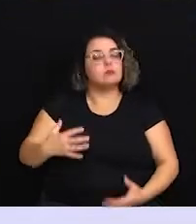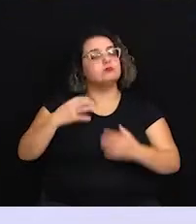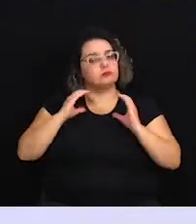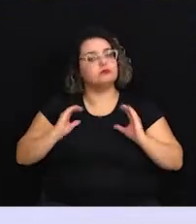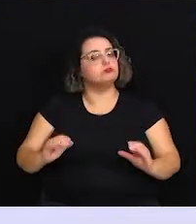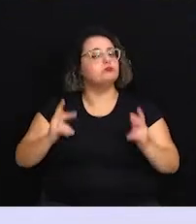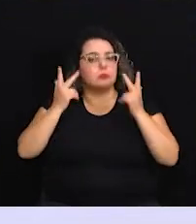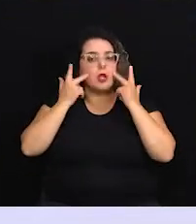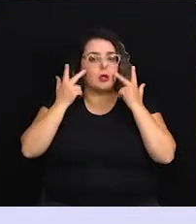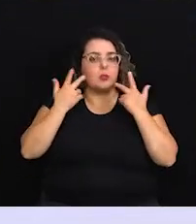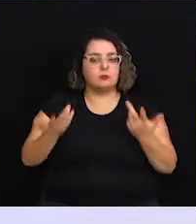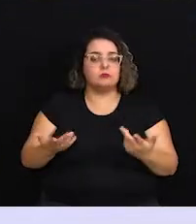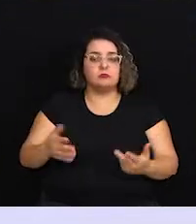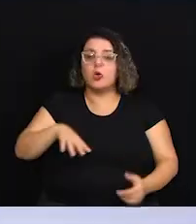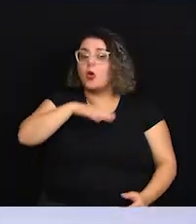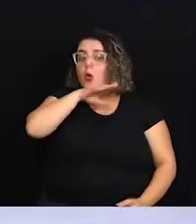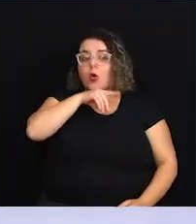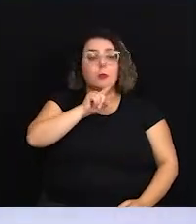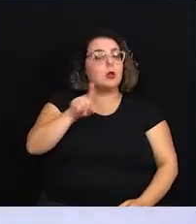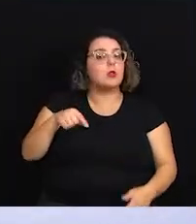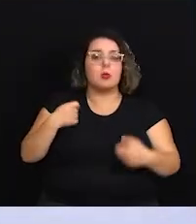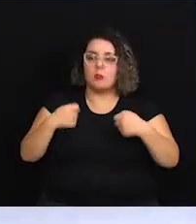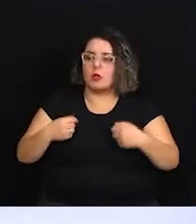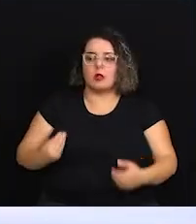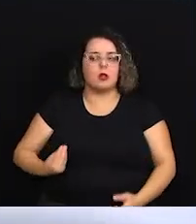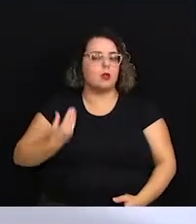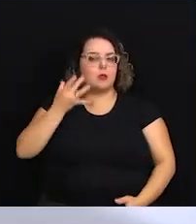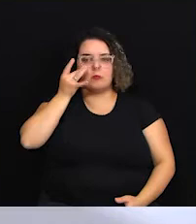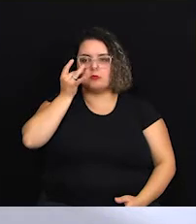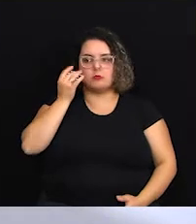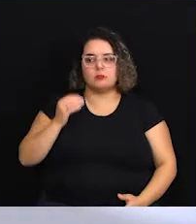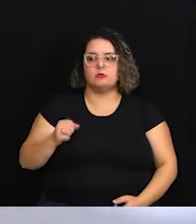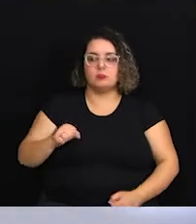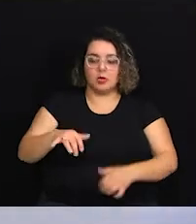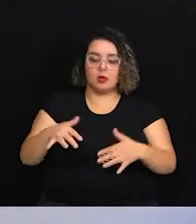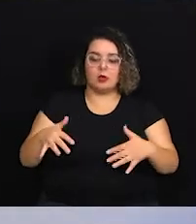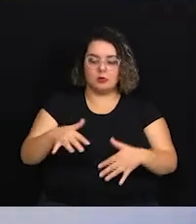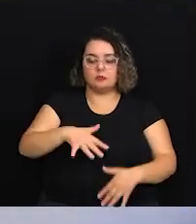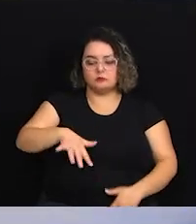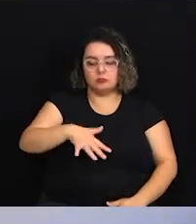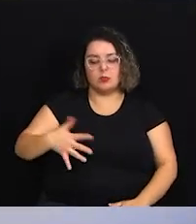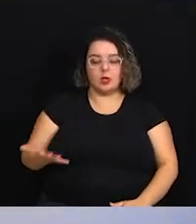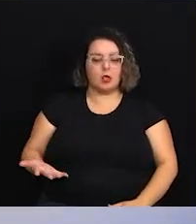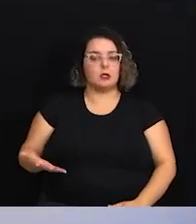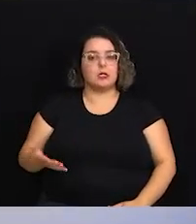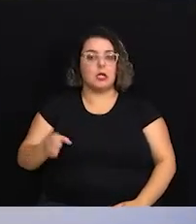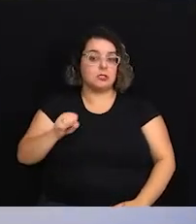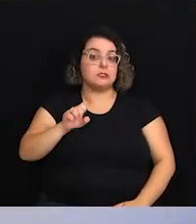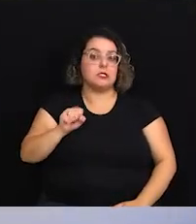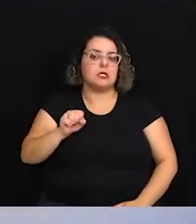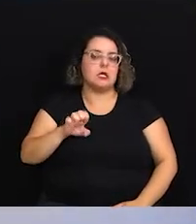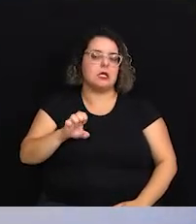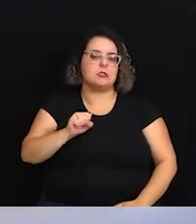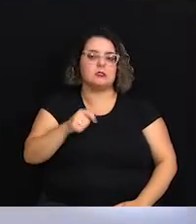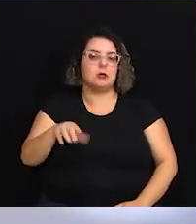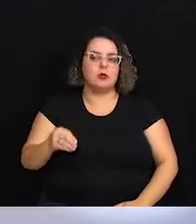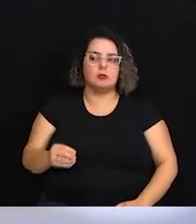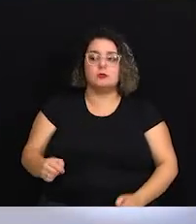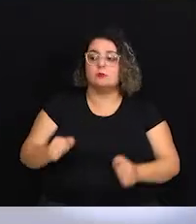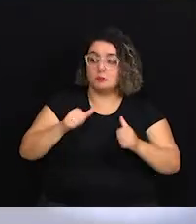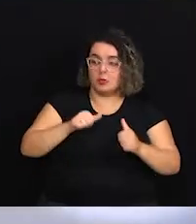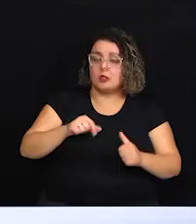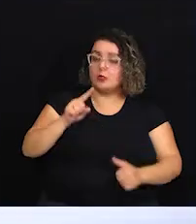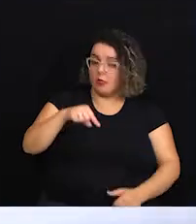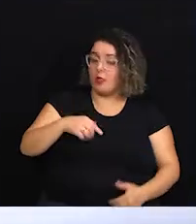deles expressarem seus comportamentos naturais. O animal não precisa estar presente durante a sessão. Os benefícios chegam por meio